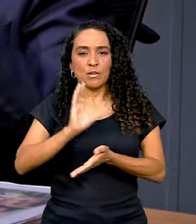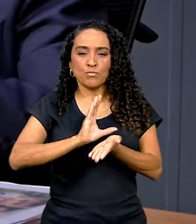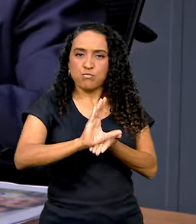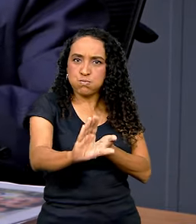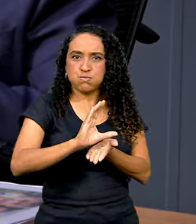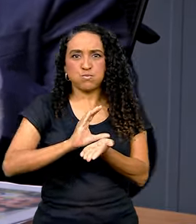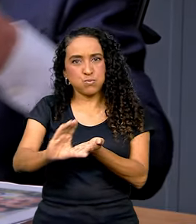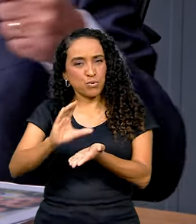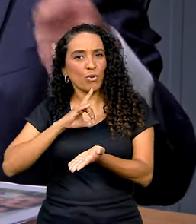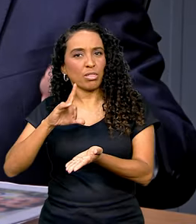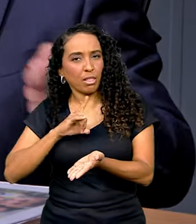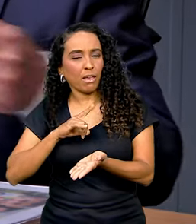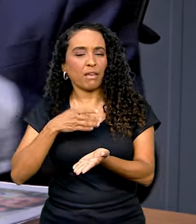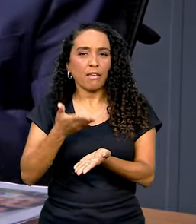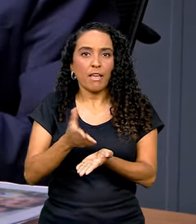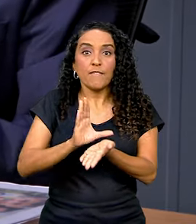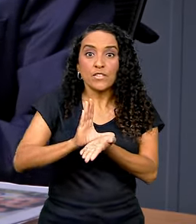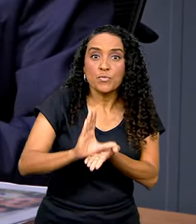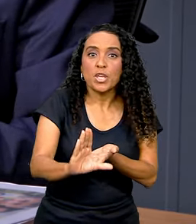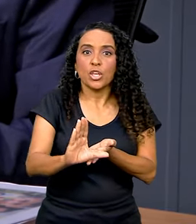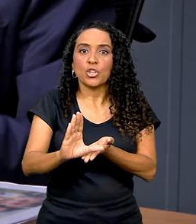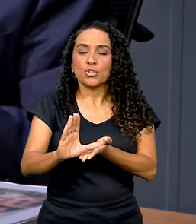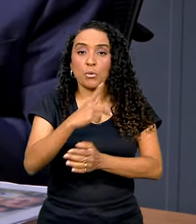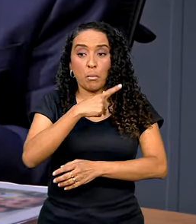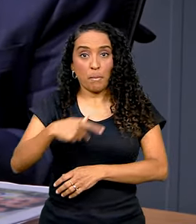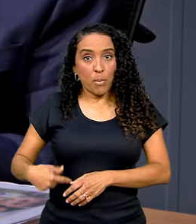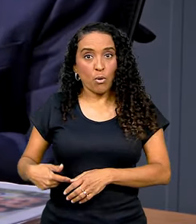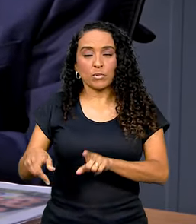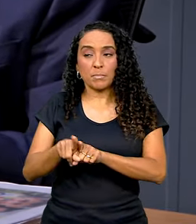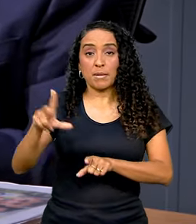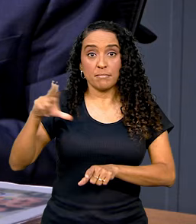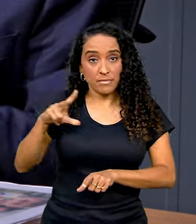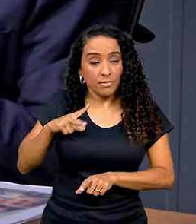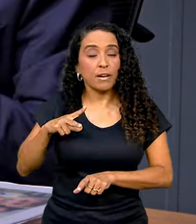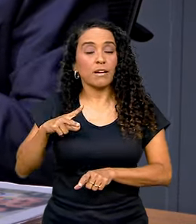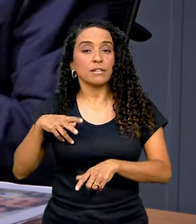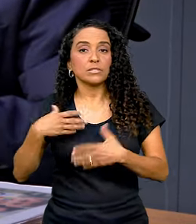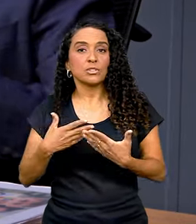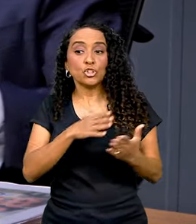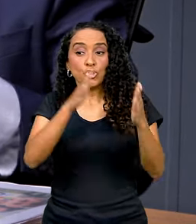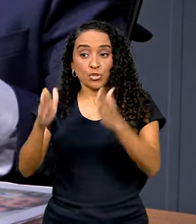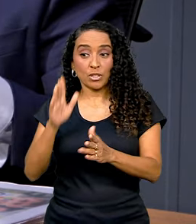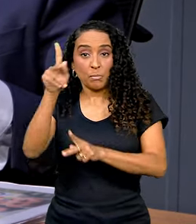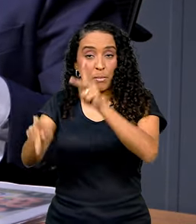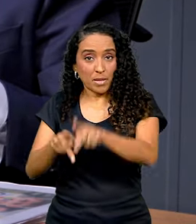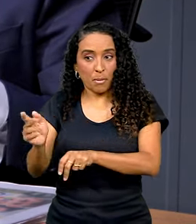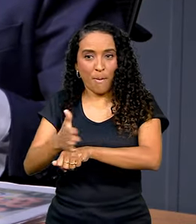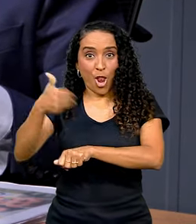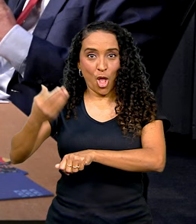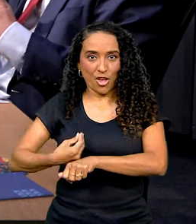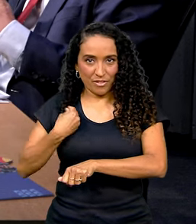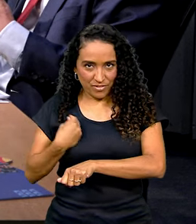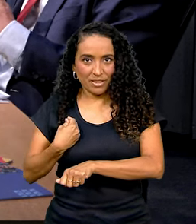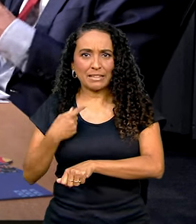investimentos a ali são investimentos públicos investimentos privados de um lado a população